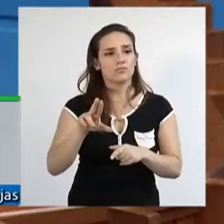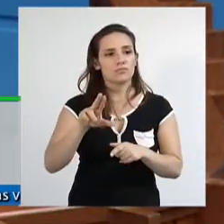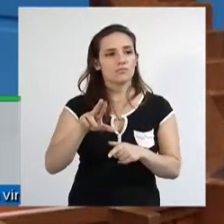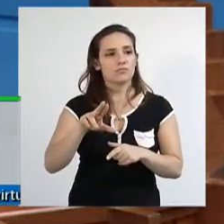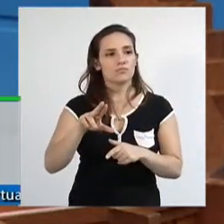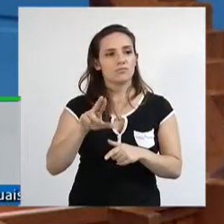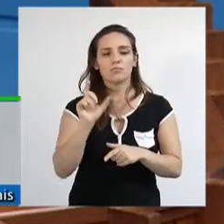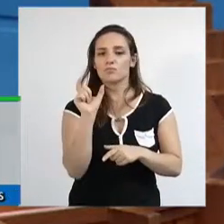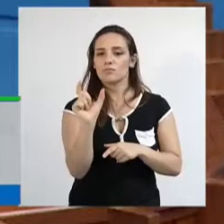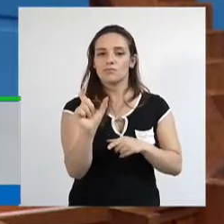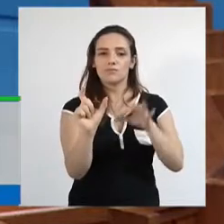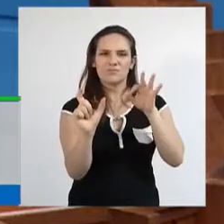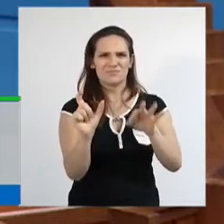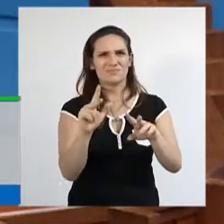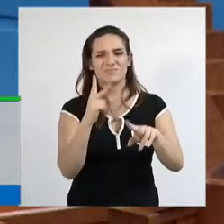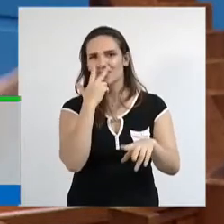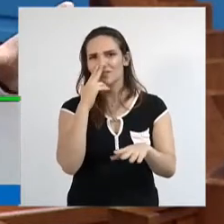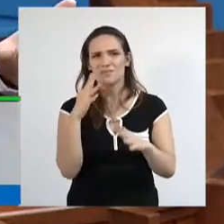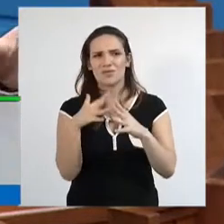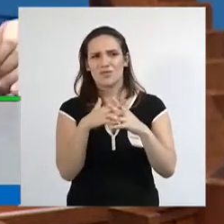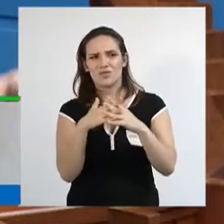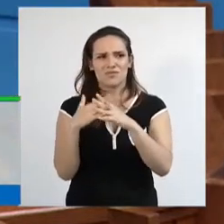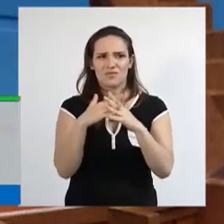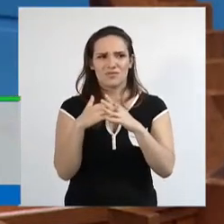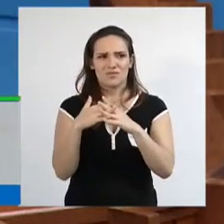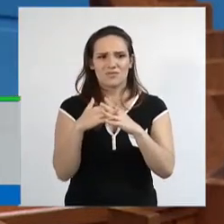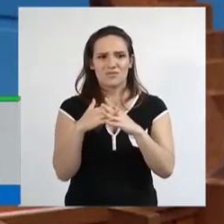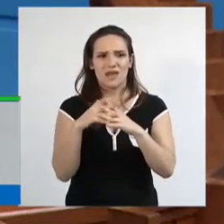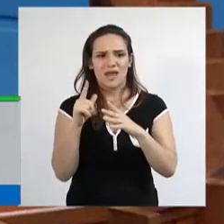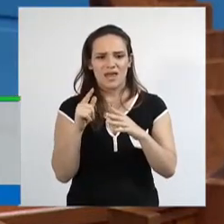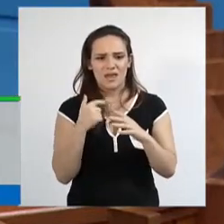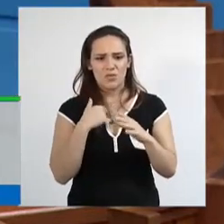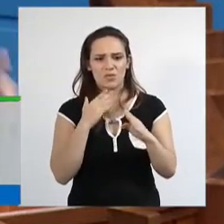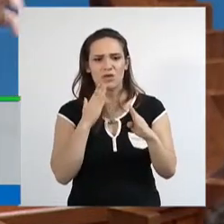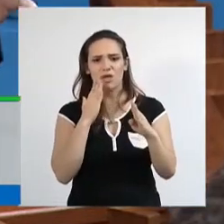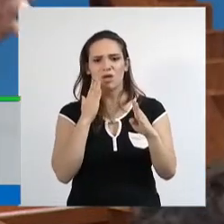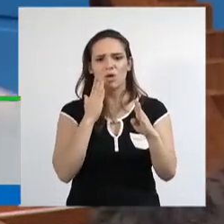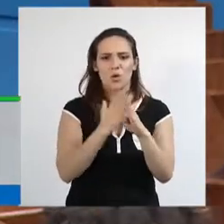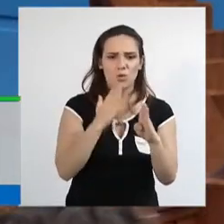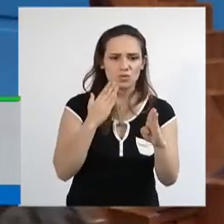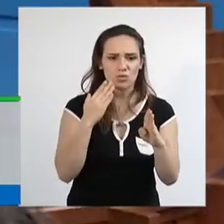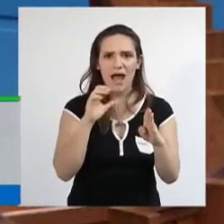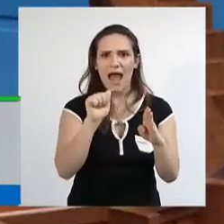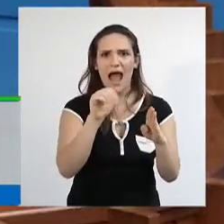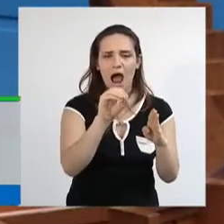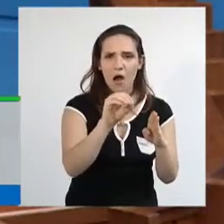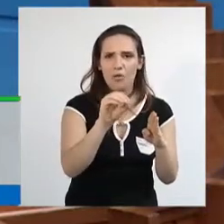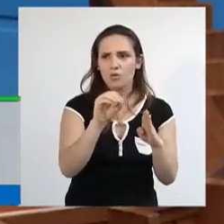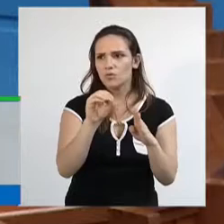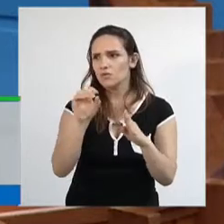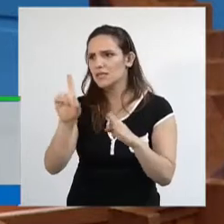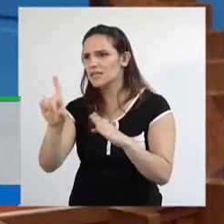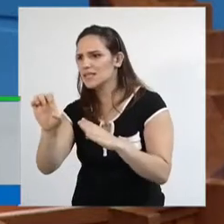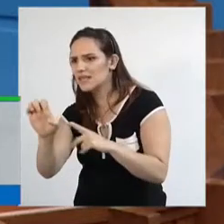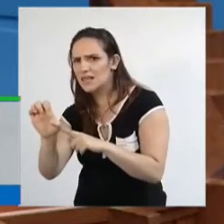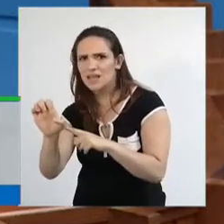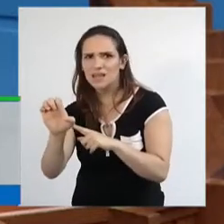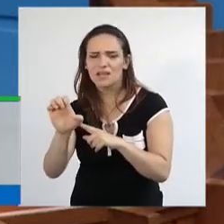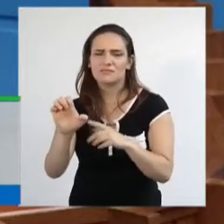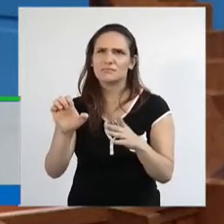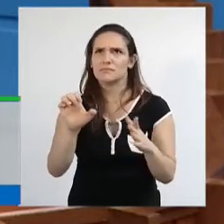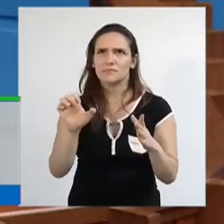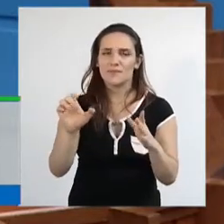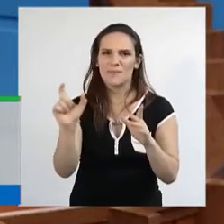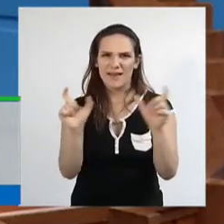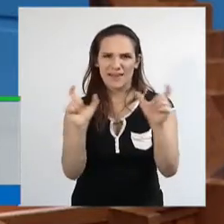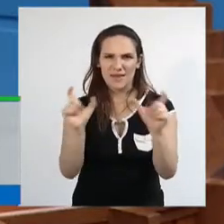que sempre nos confunde, né? De ir ao encontro ou de encontro, né? Estava atentamente olhando ali a hora que o senhor frisou ao encontro.